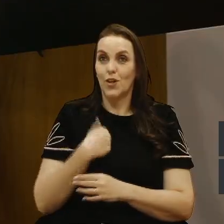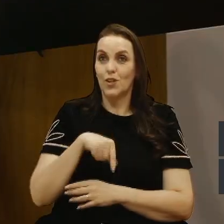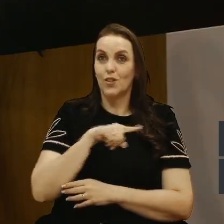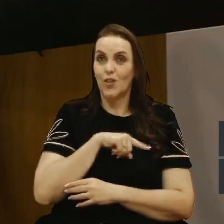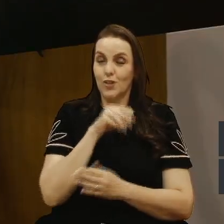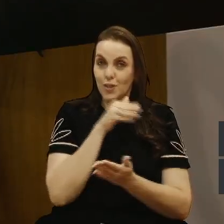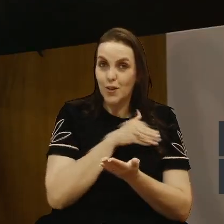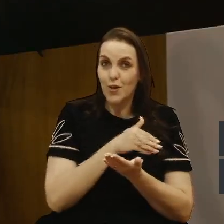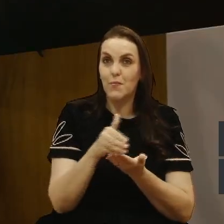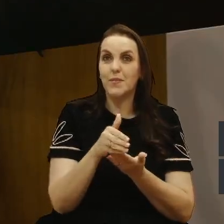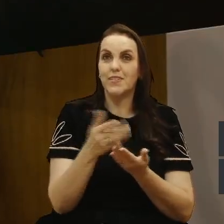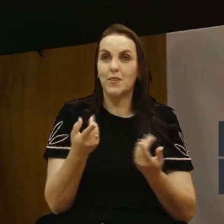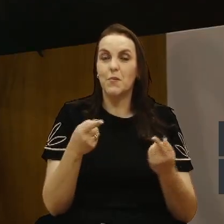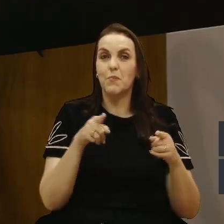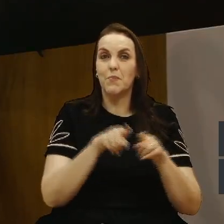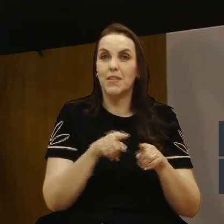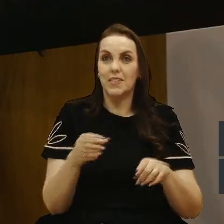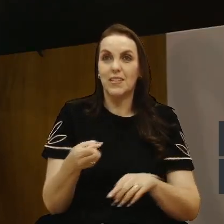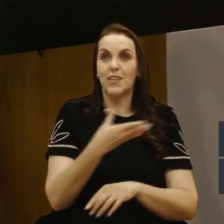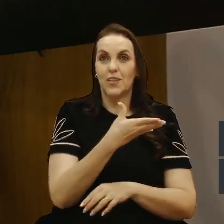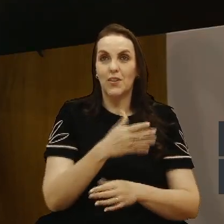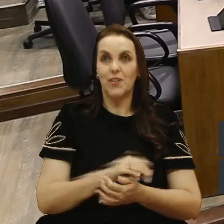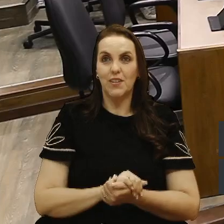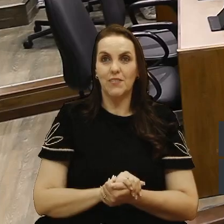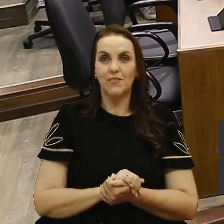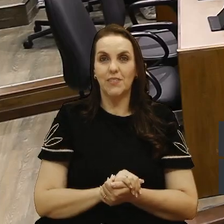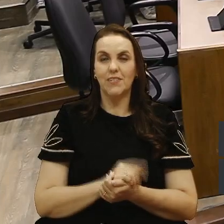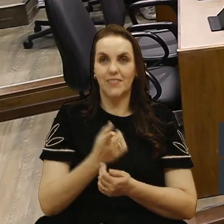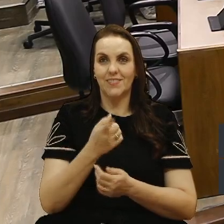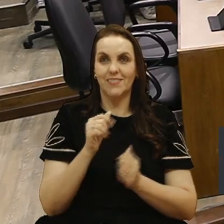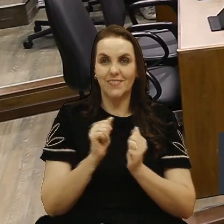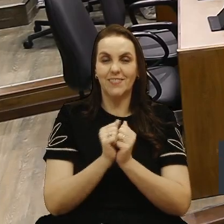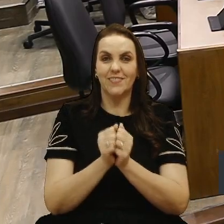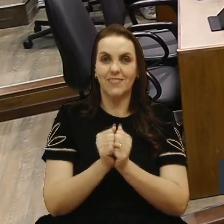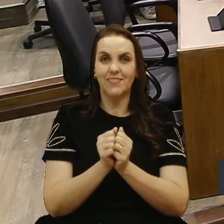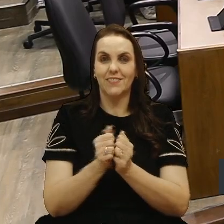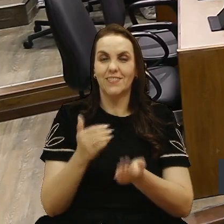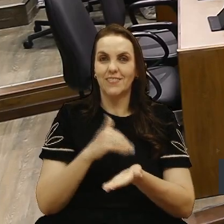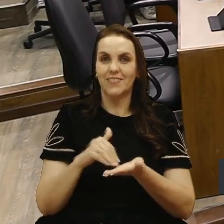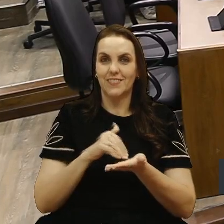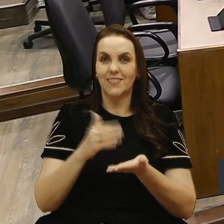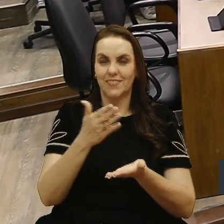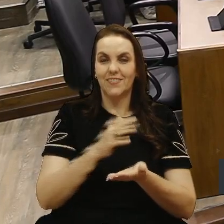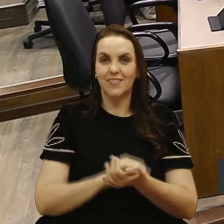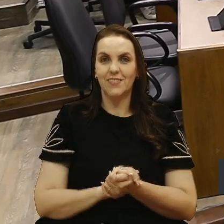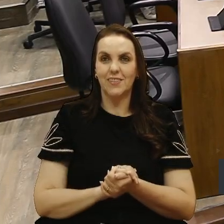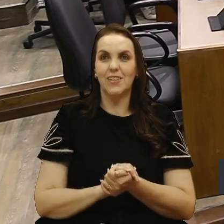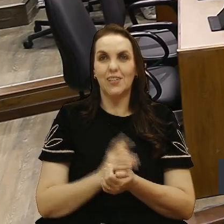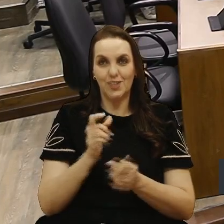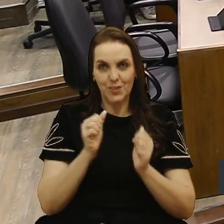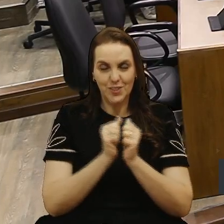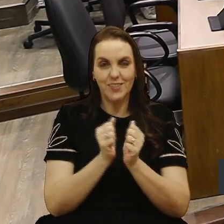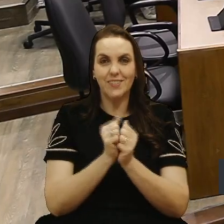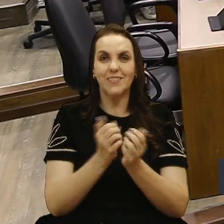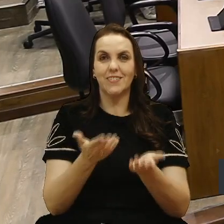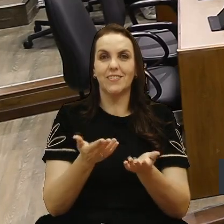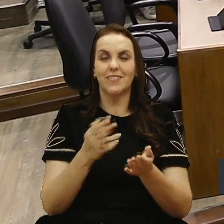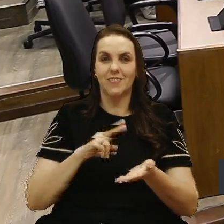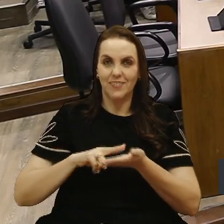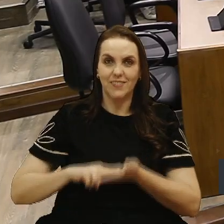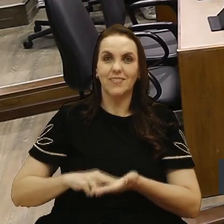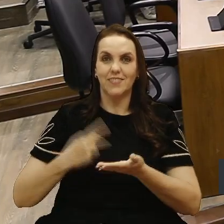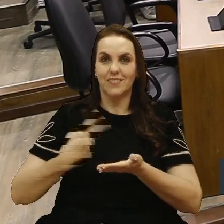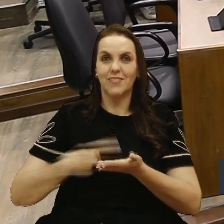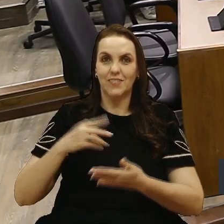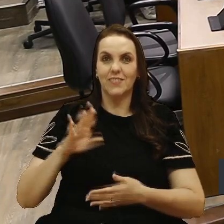uma parceria nova aí. Vou pedir para que ele fique de Vossa Excelência como secretário, assim como acertei com a Elis. Isso, né, aí. Ele tinha assumido esse compromisso, agora já que